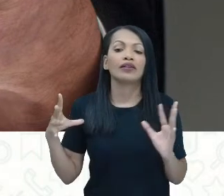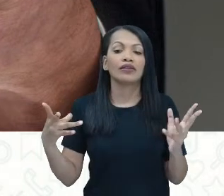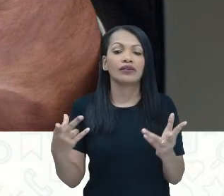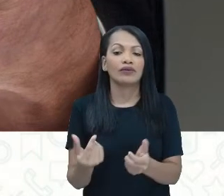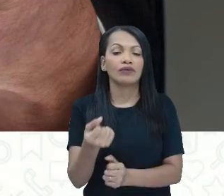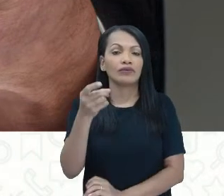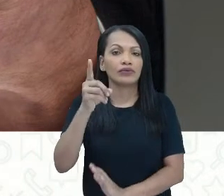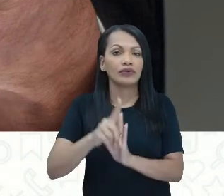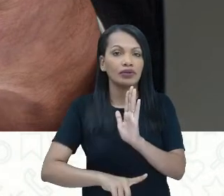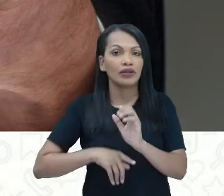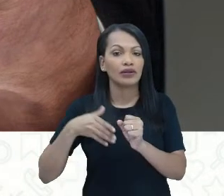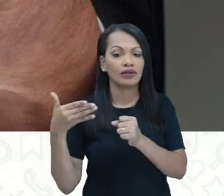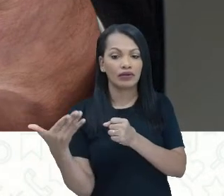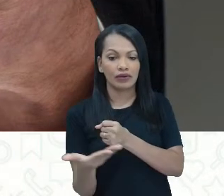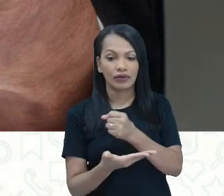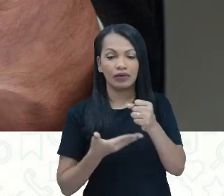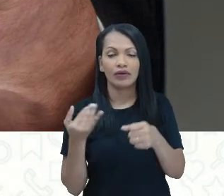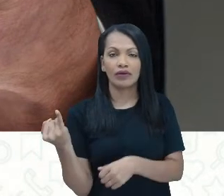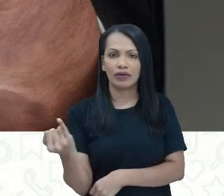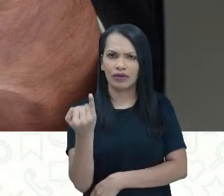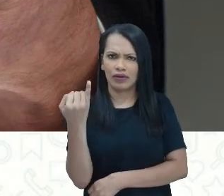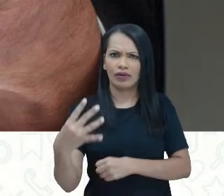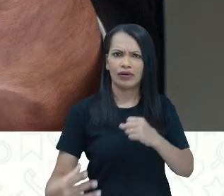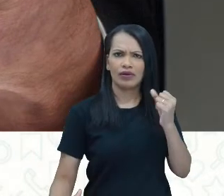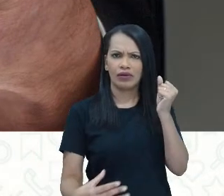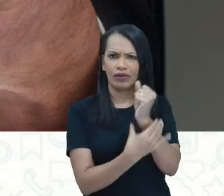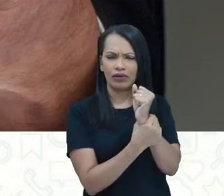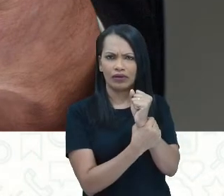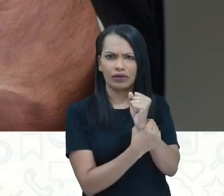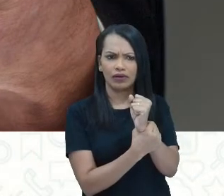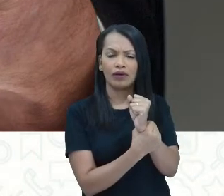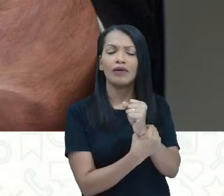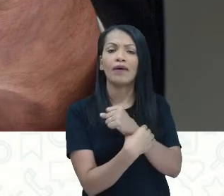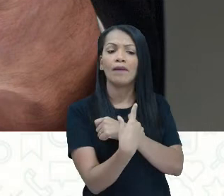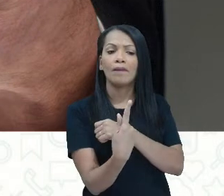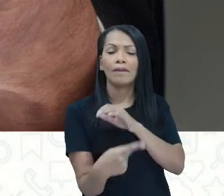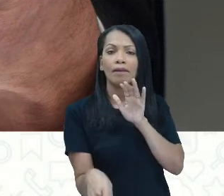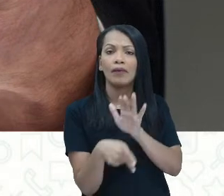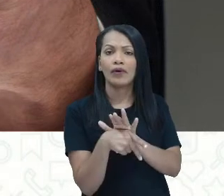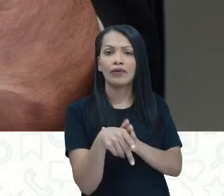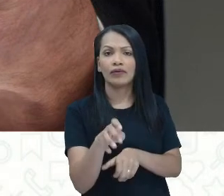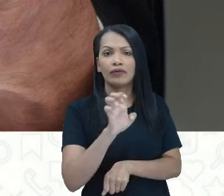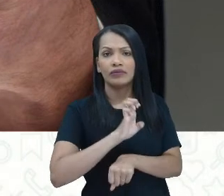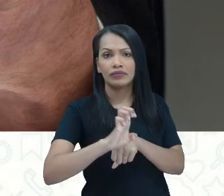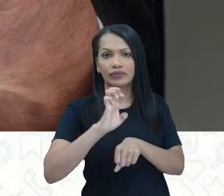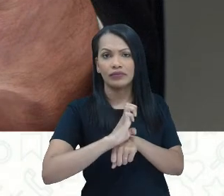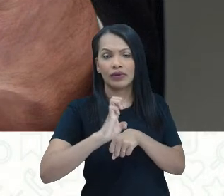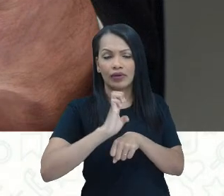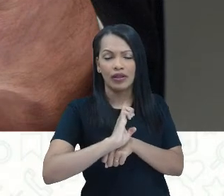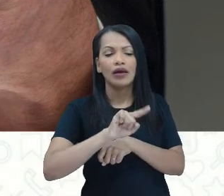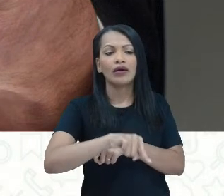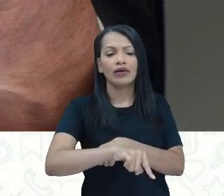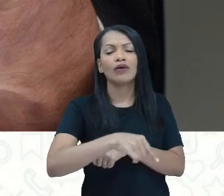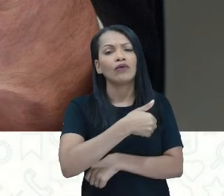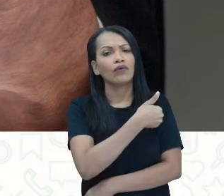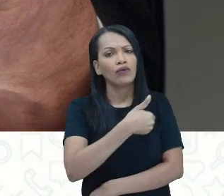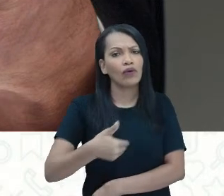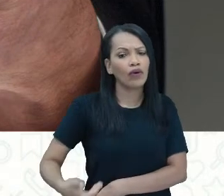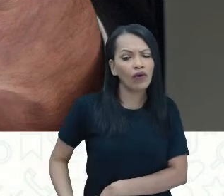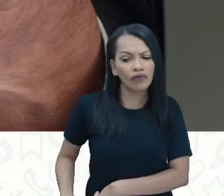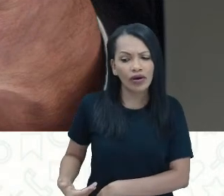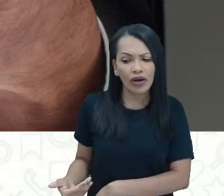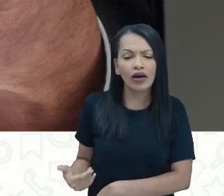direitos fundamentais devem ser garantidos pelo Estado e as decisões dos governos devem ser